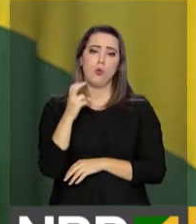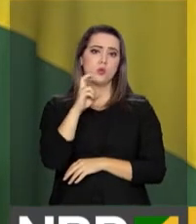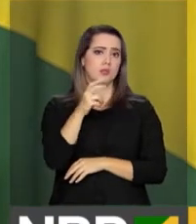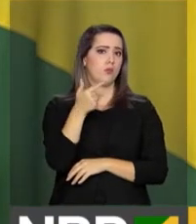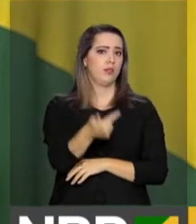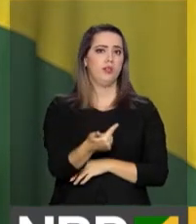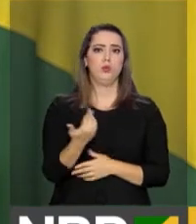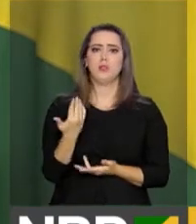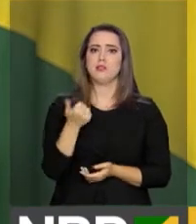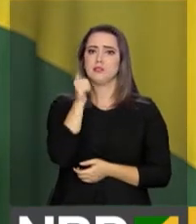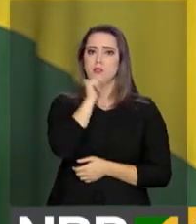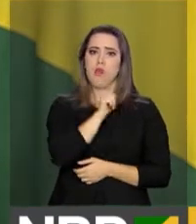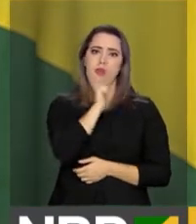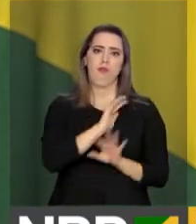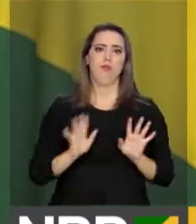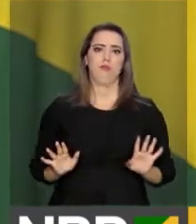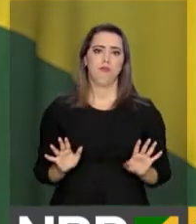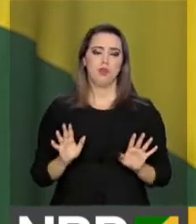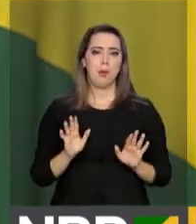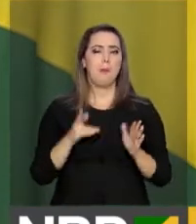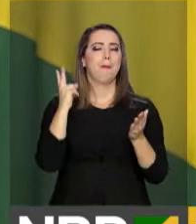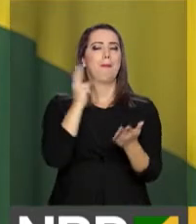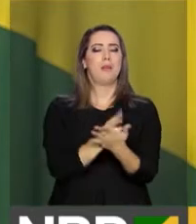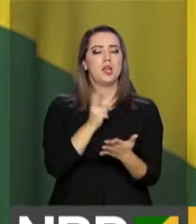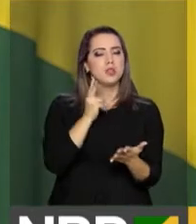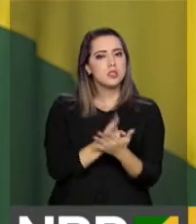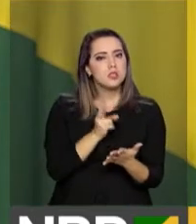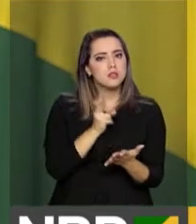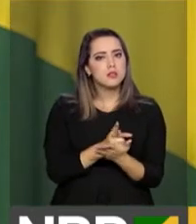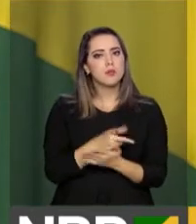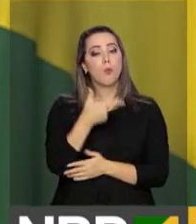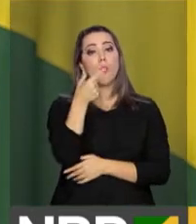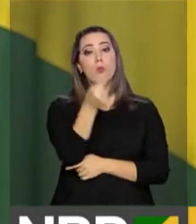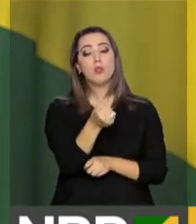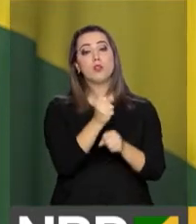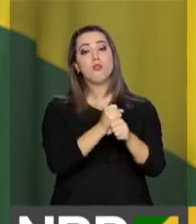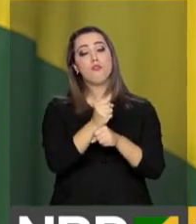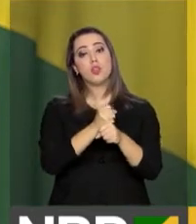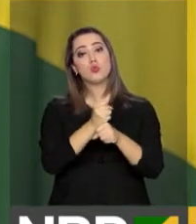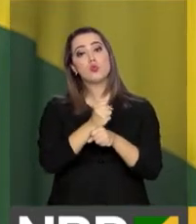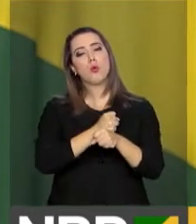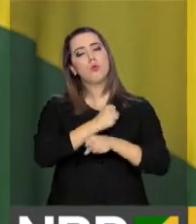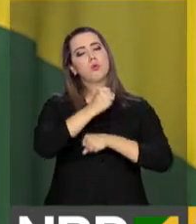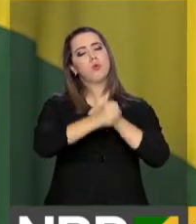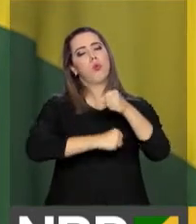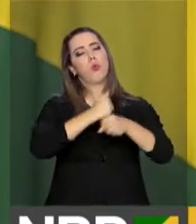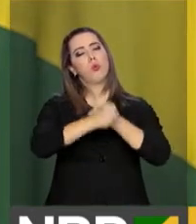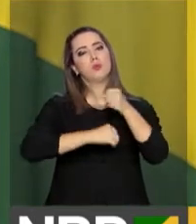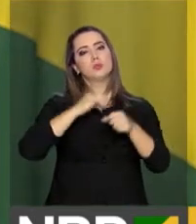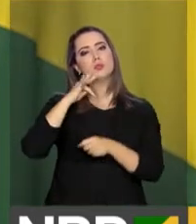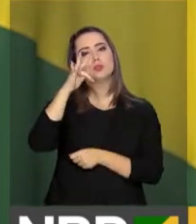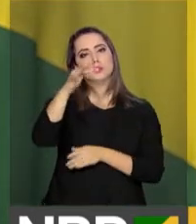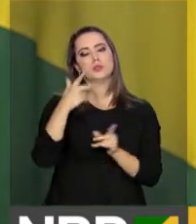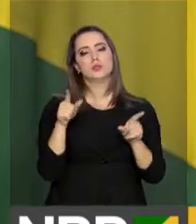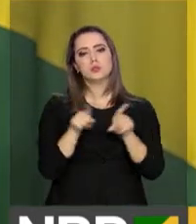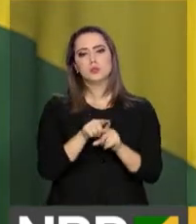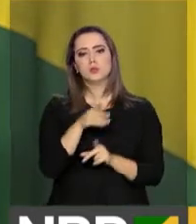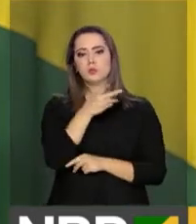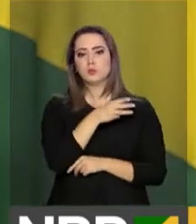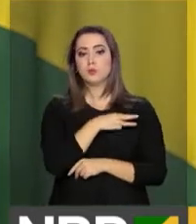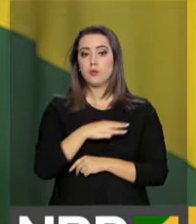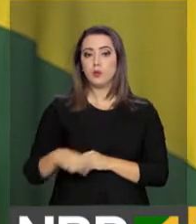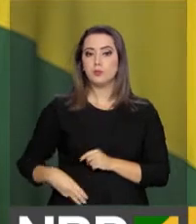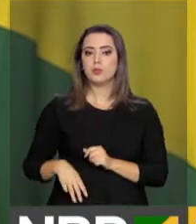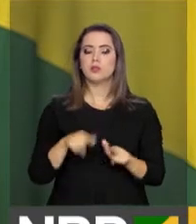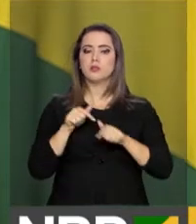né mesmo daqui a 20 anos que vai chegar a 65 anos aqui o marcelo caetano trabalhou muito nisso com